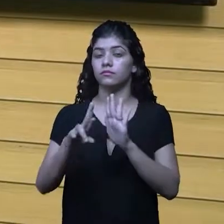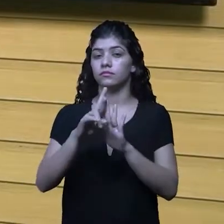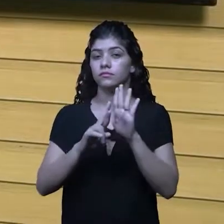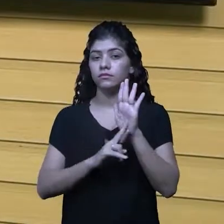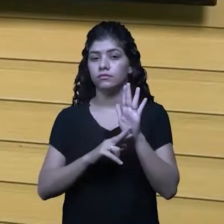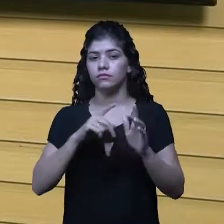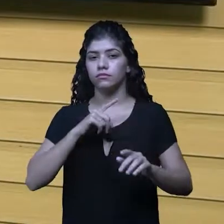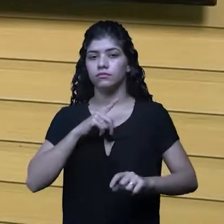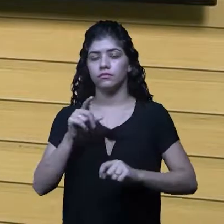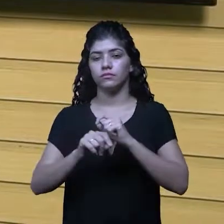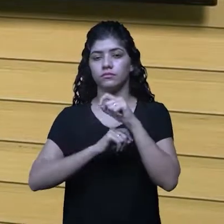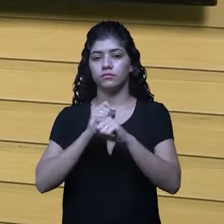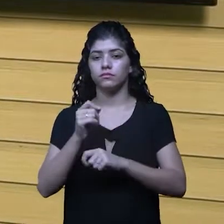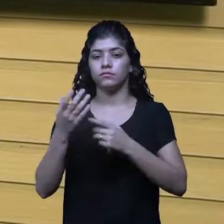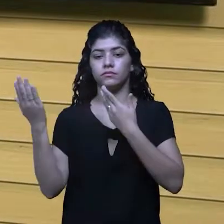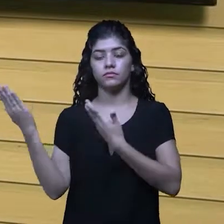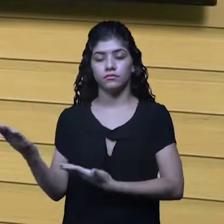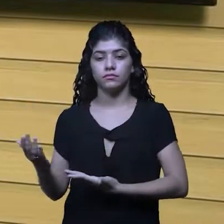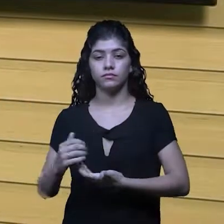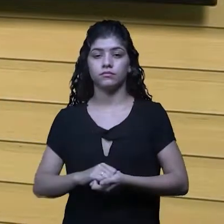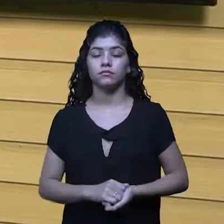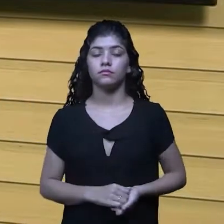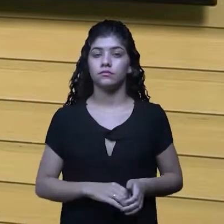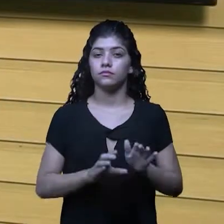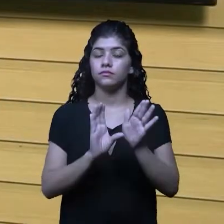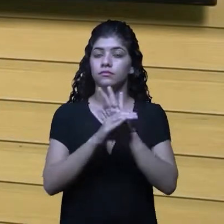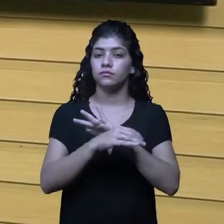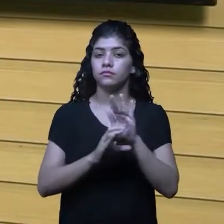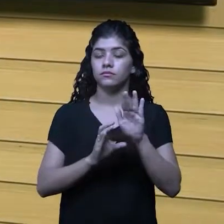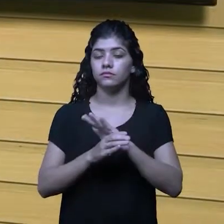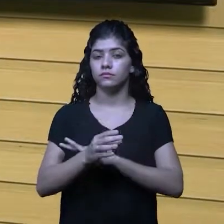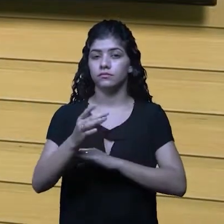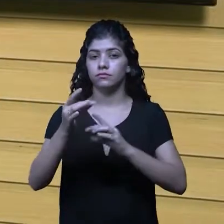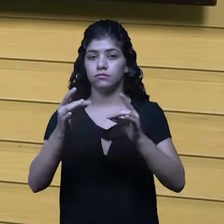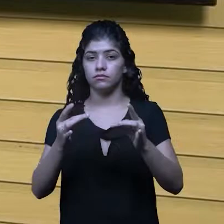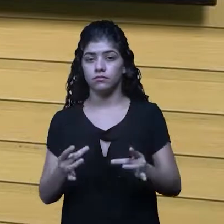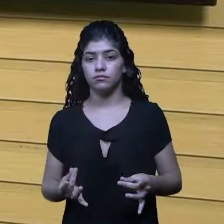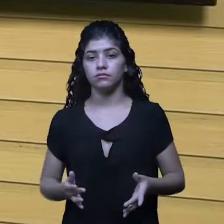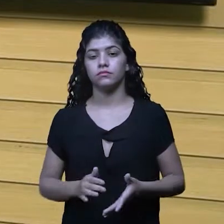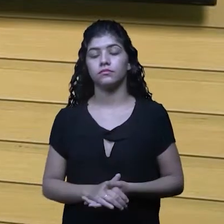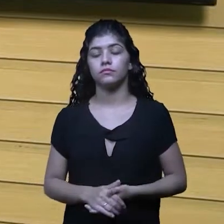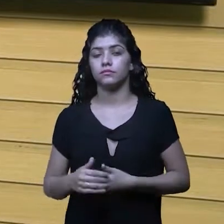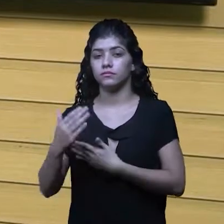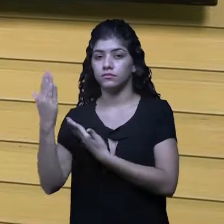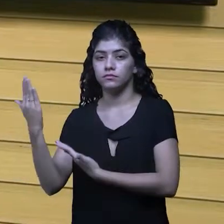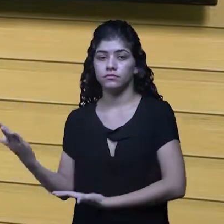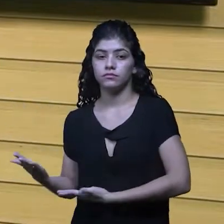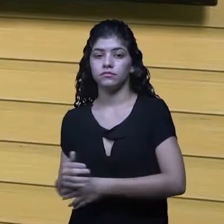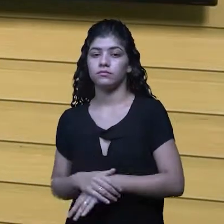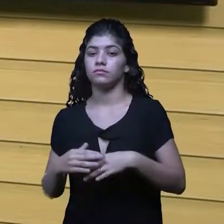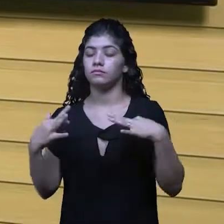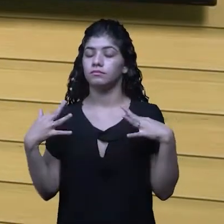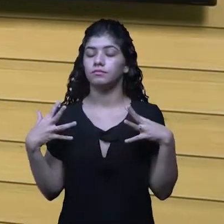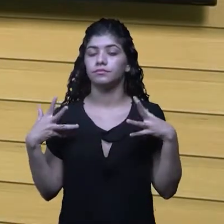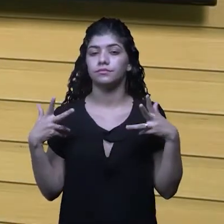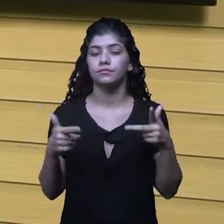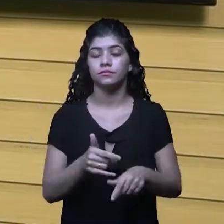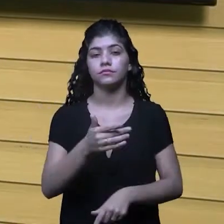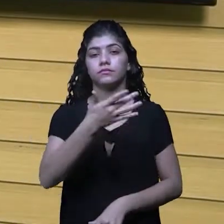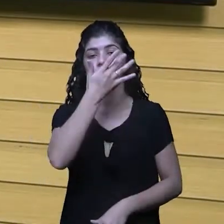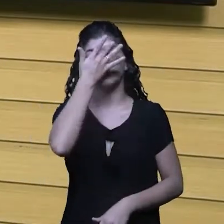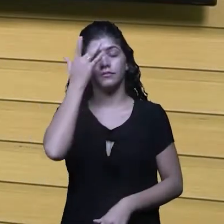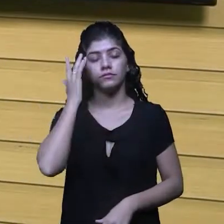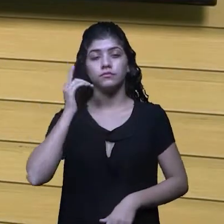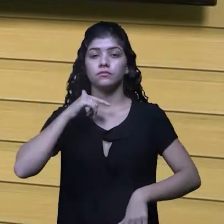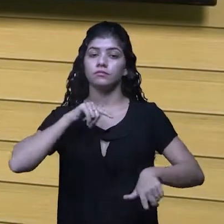norma que vai determinar, tá, os conceitos, definição de calibração e aferição que todo mundo